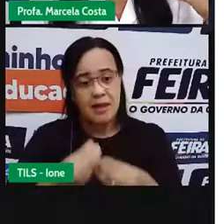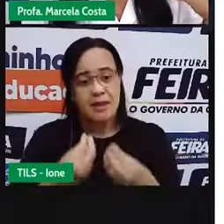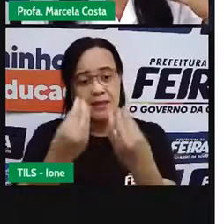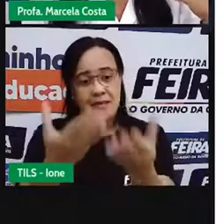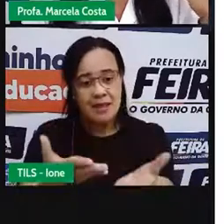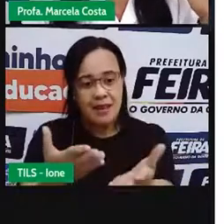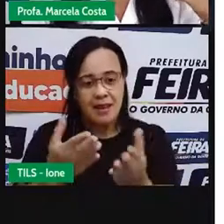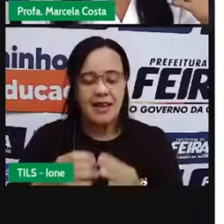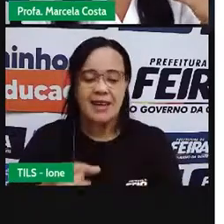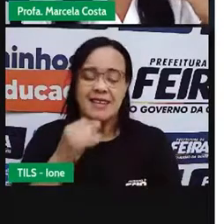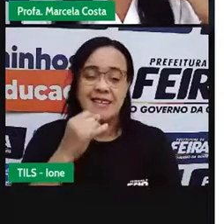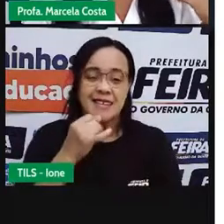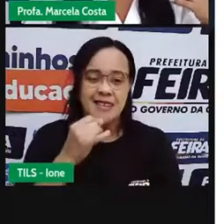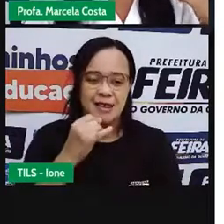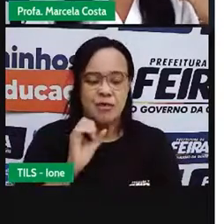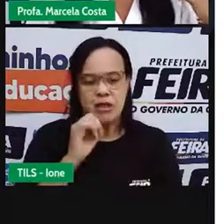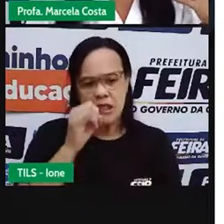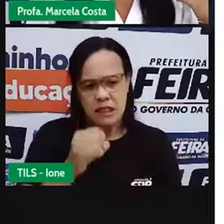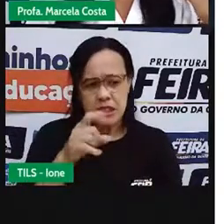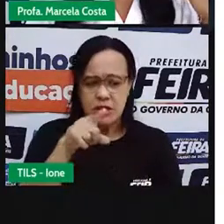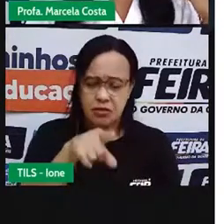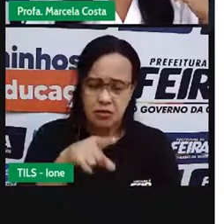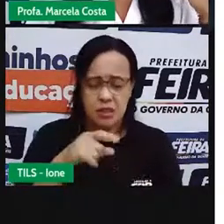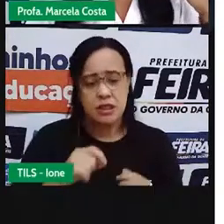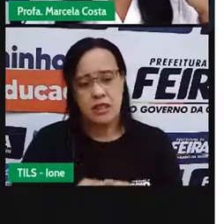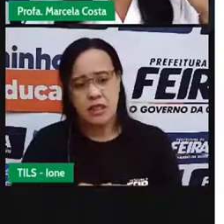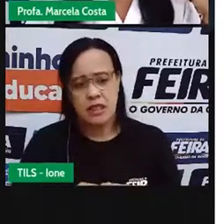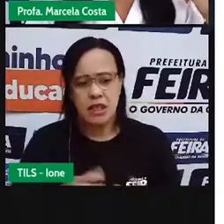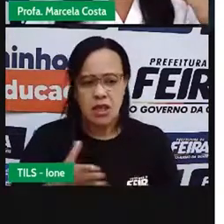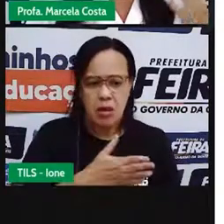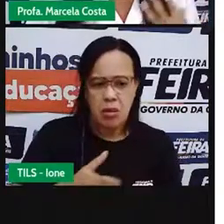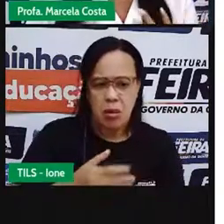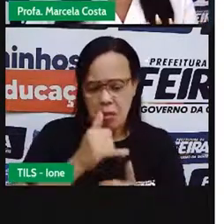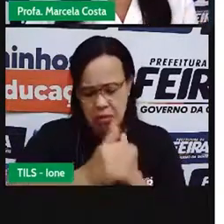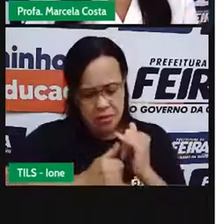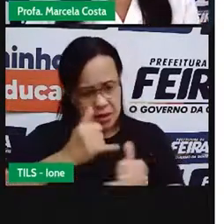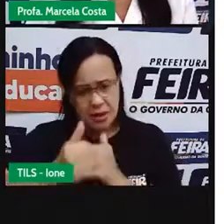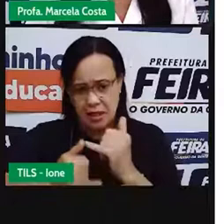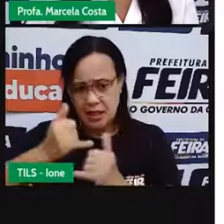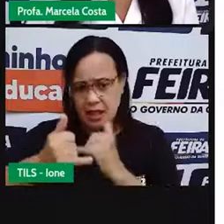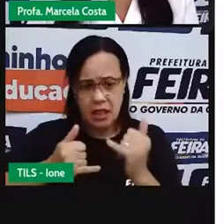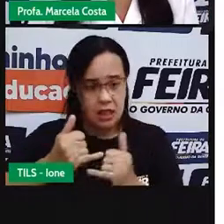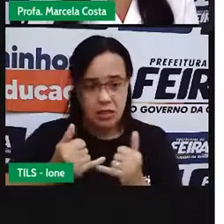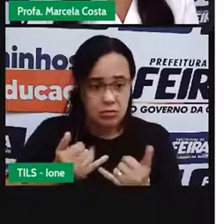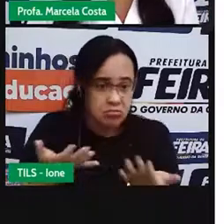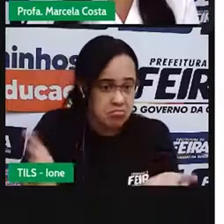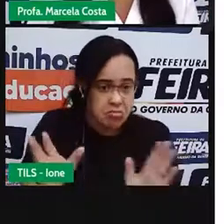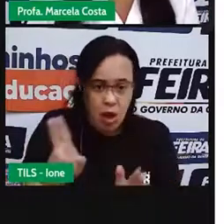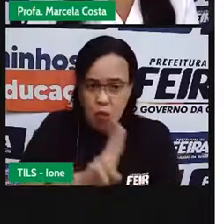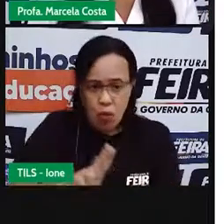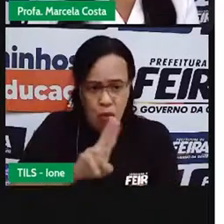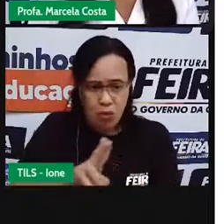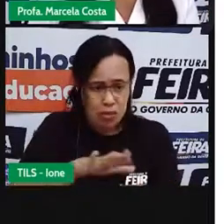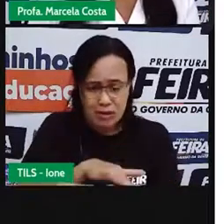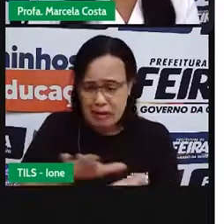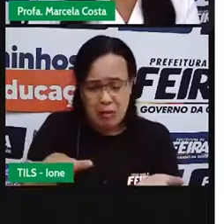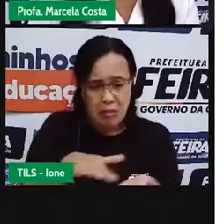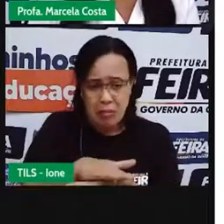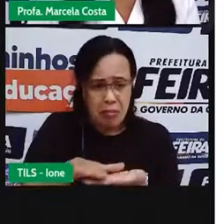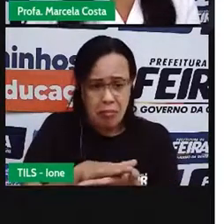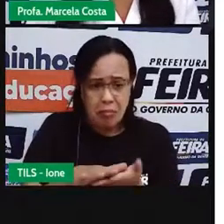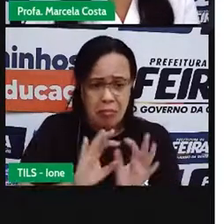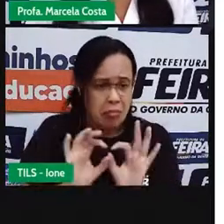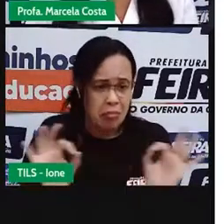Por exemplo, se você tem algum brinquedo que você não usa mais, você não quer mais